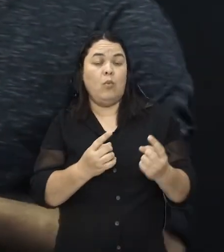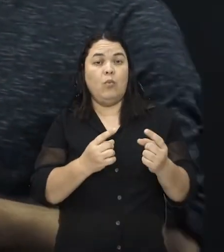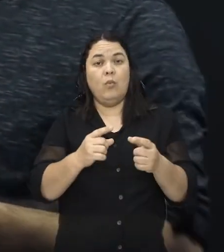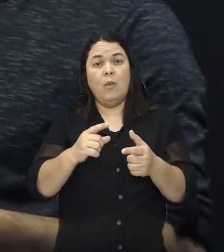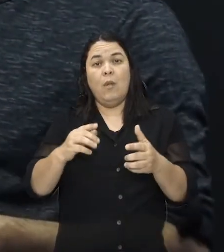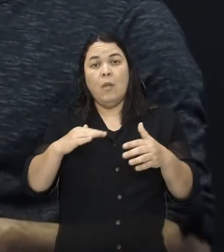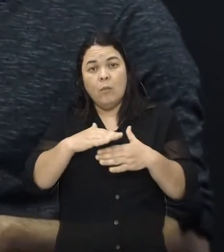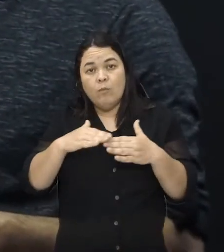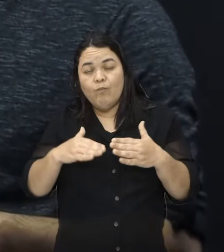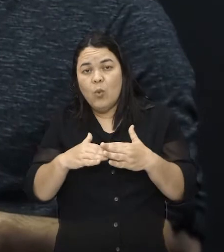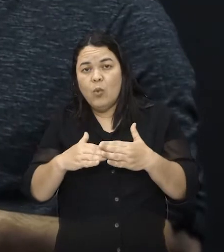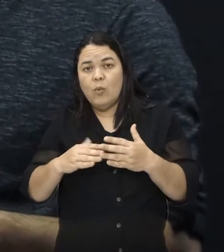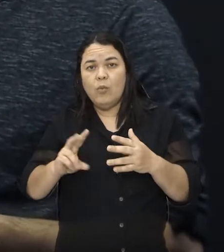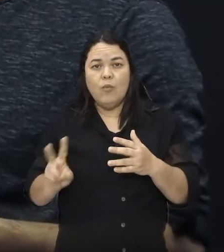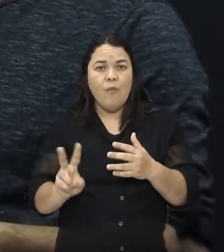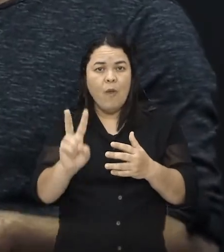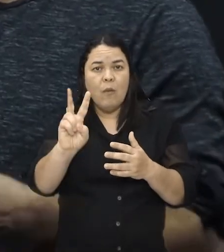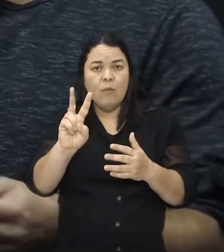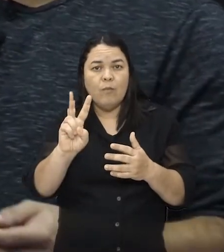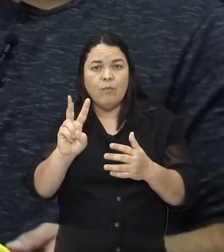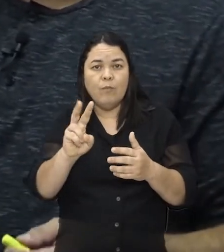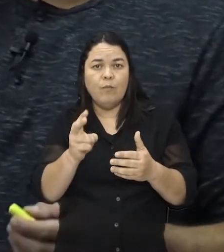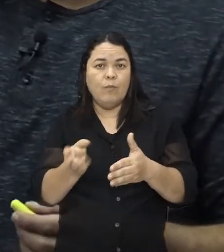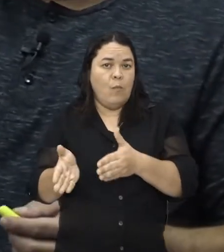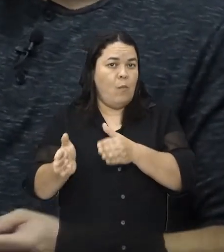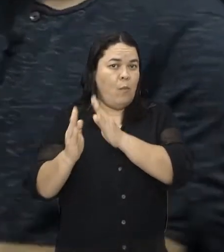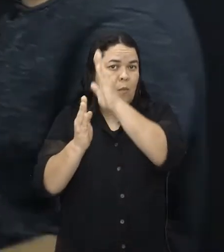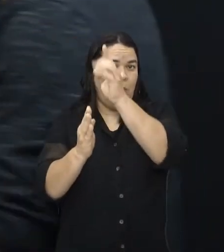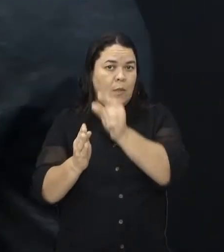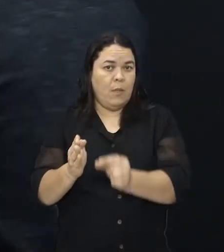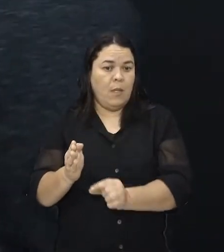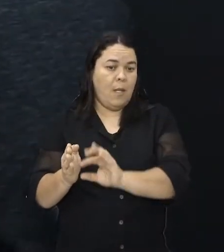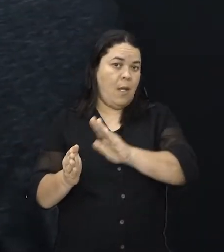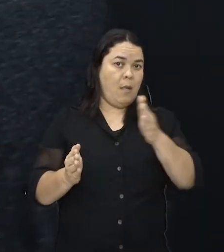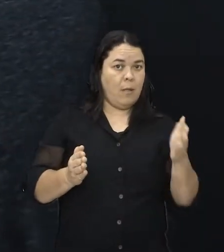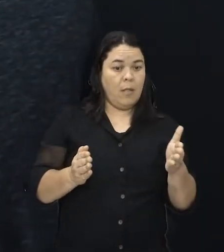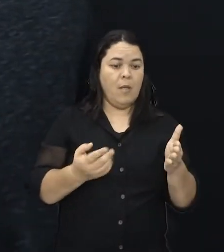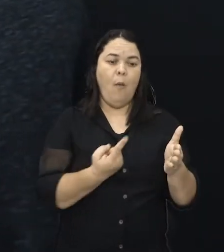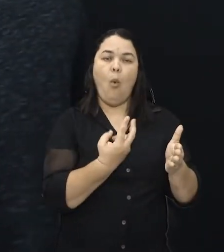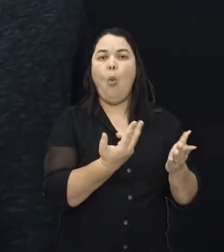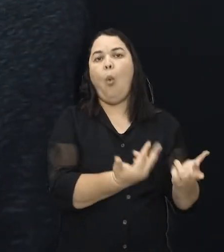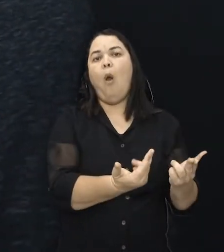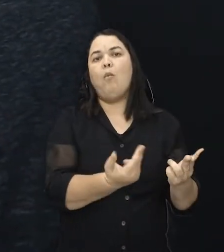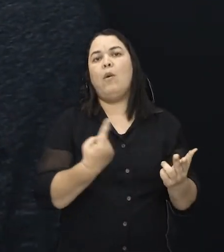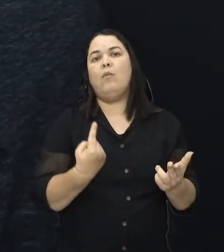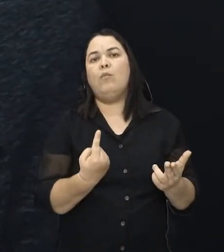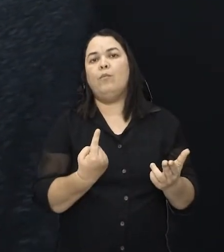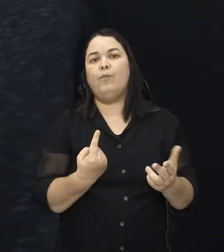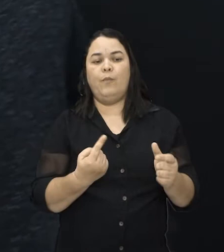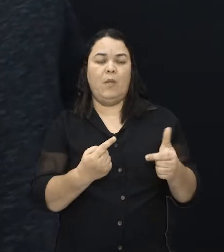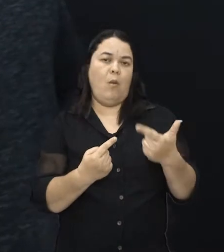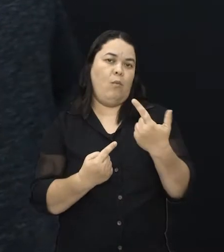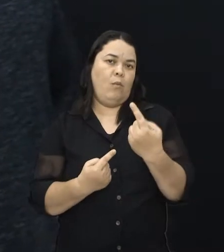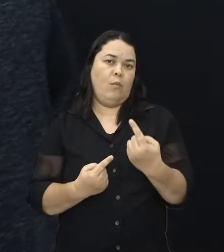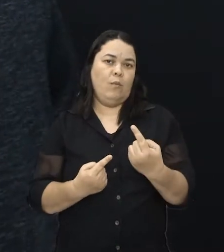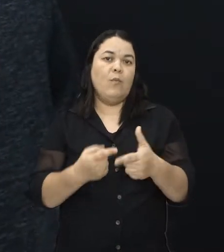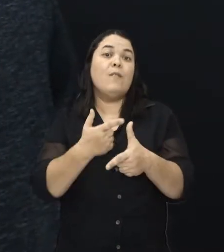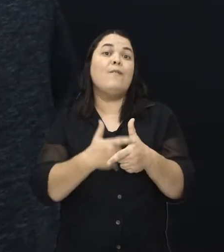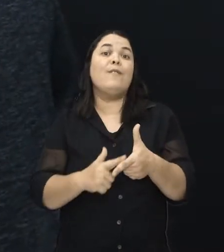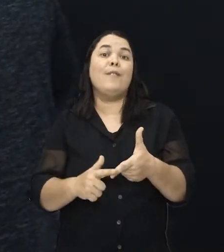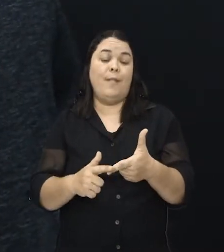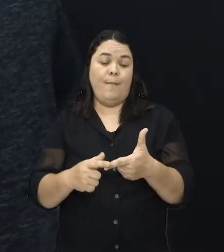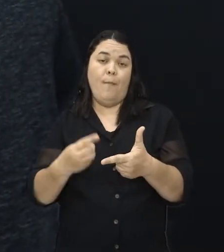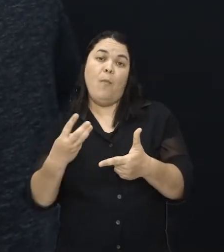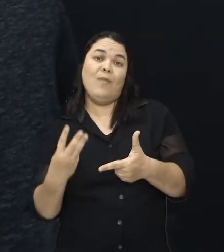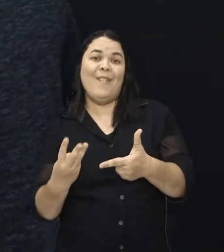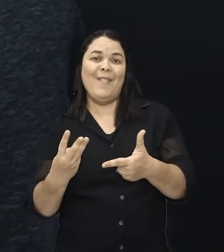valores à esquerda dessa linha vertical for igual a 1. Para que seja igual a 1, então, eu vou dividir tudo por 3, onde o